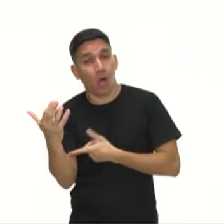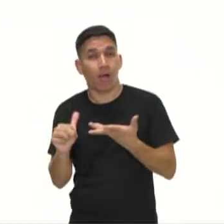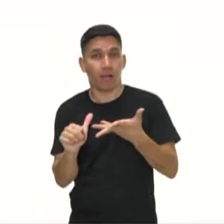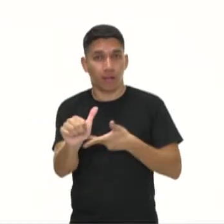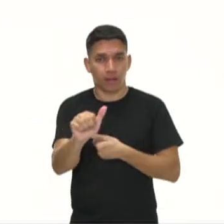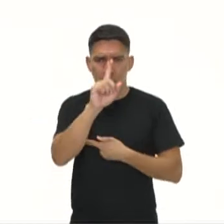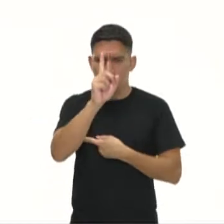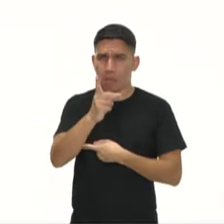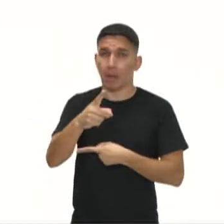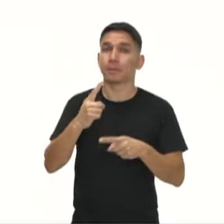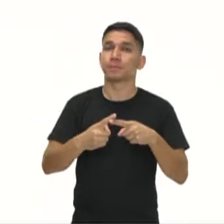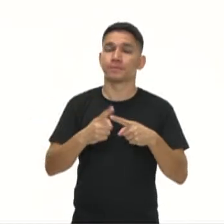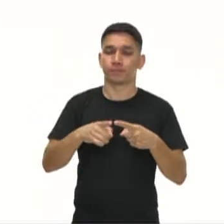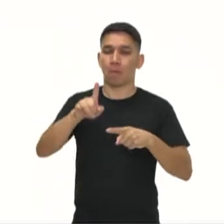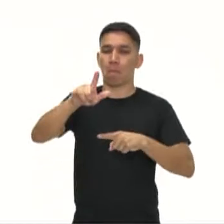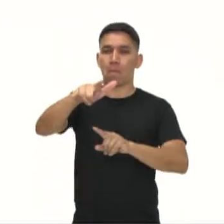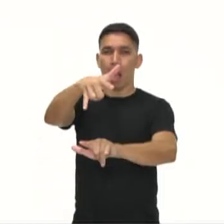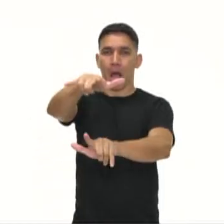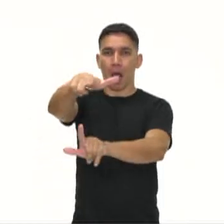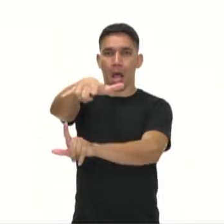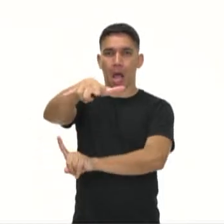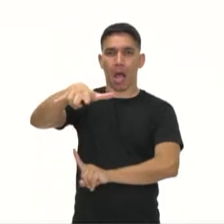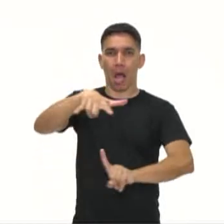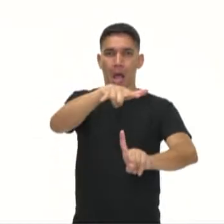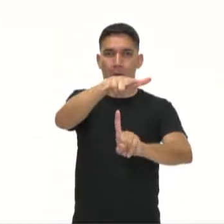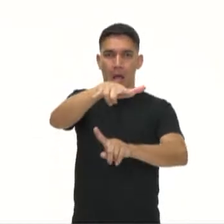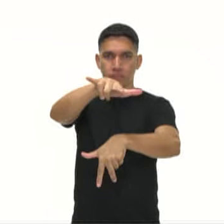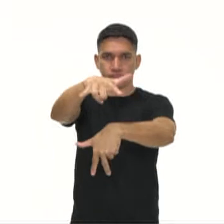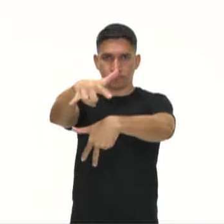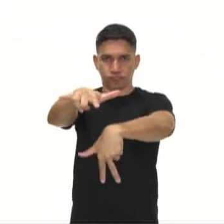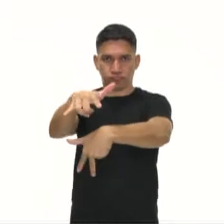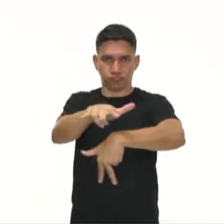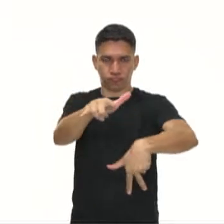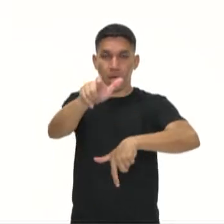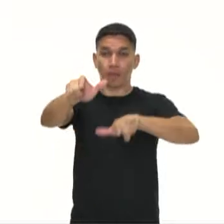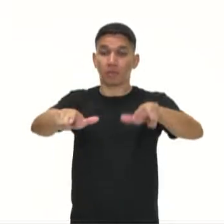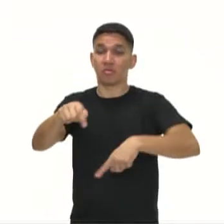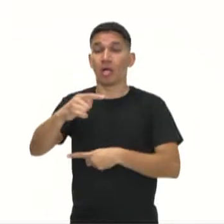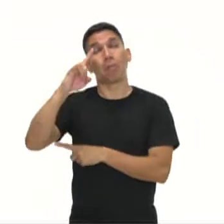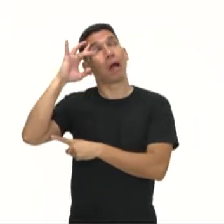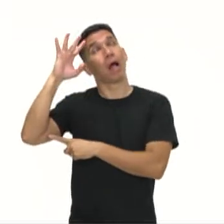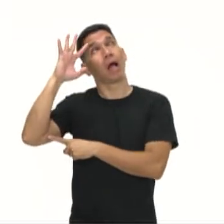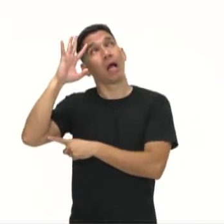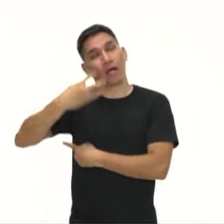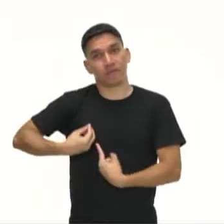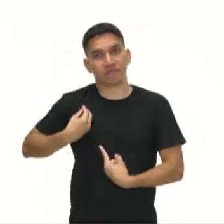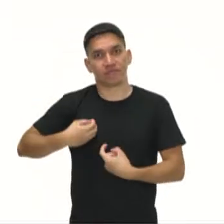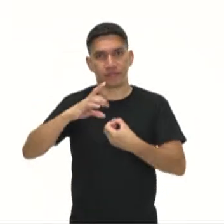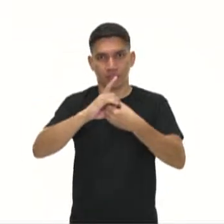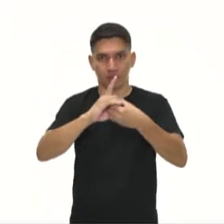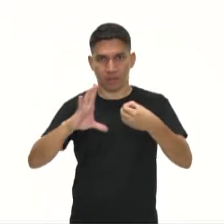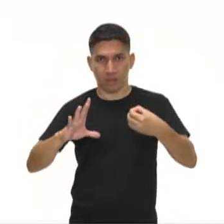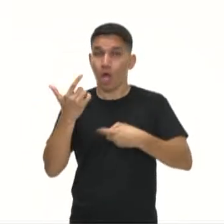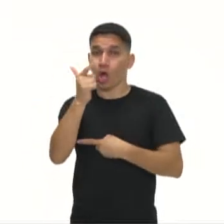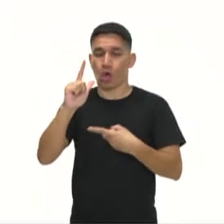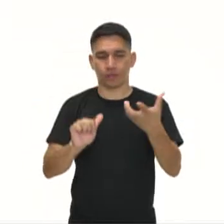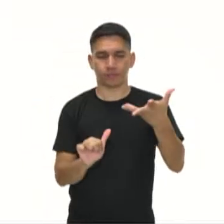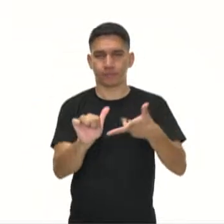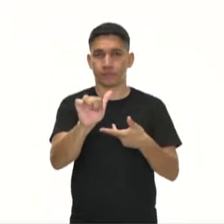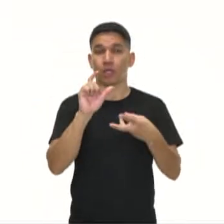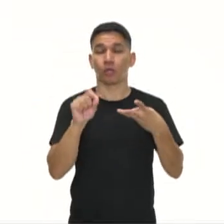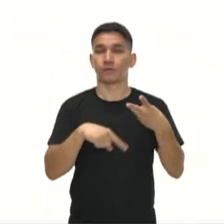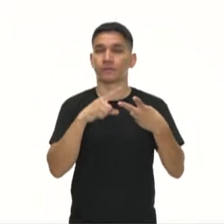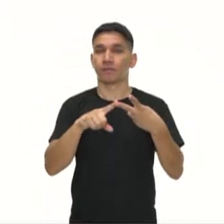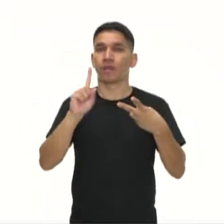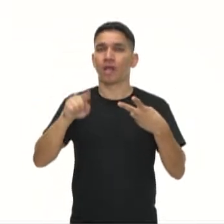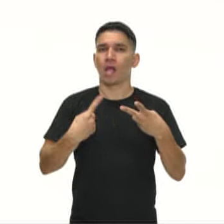a manipulação do povo na ilusão de que eles vivenciam a democracia. Outro elemento é a autoridade